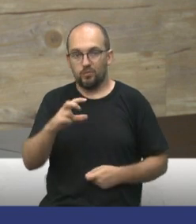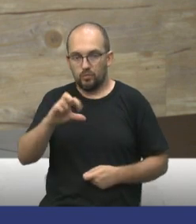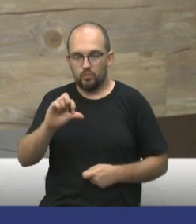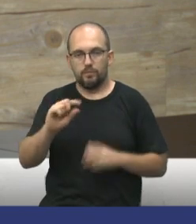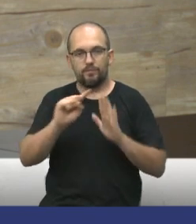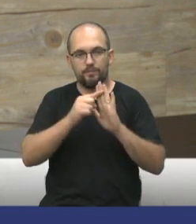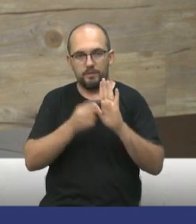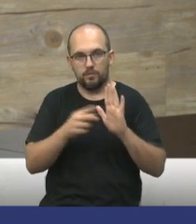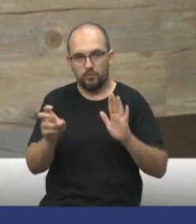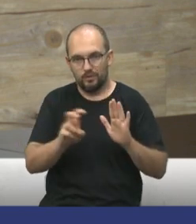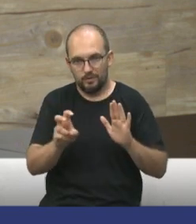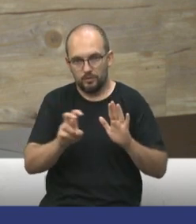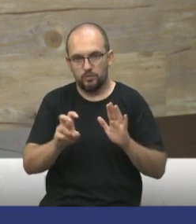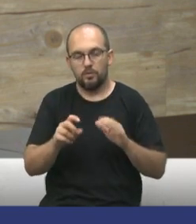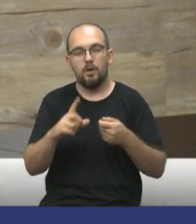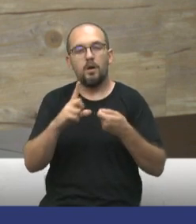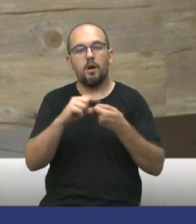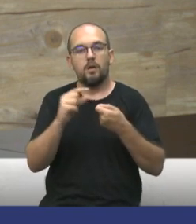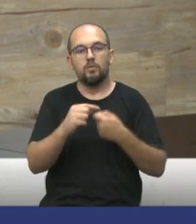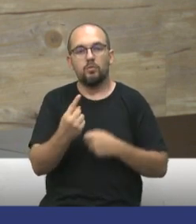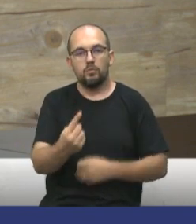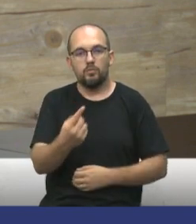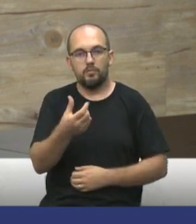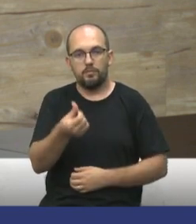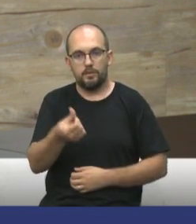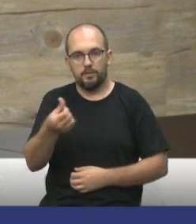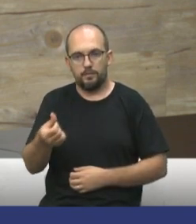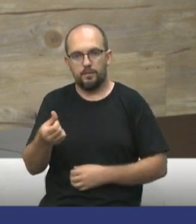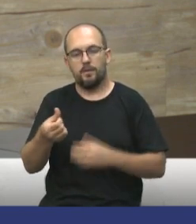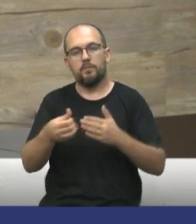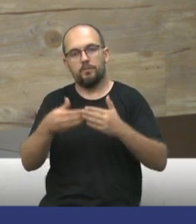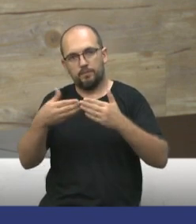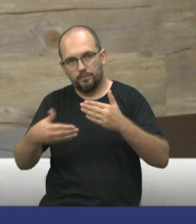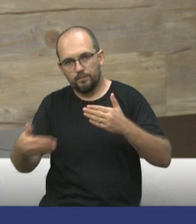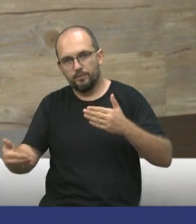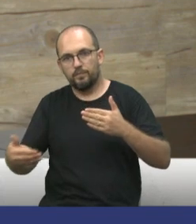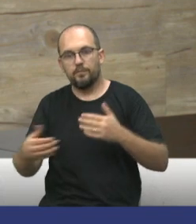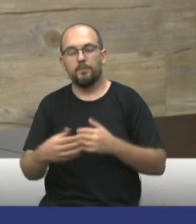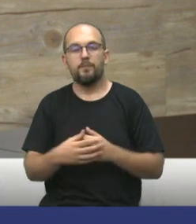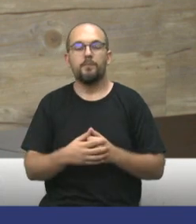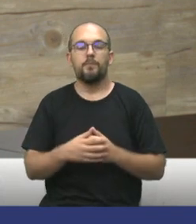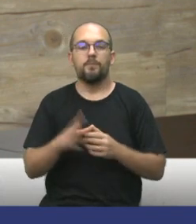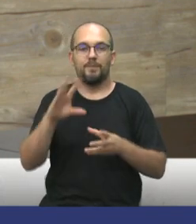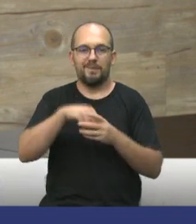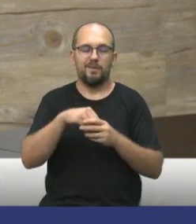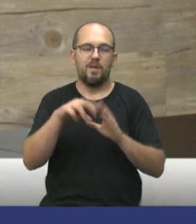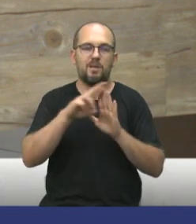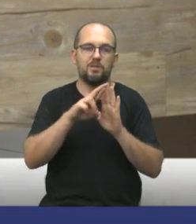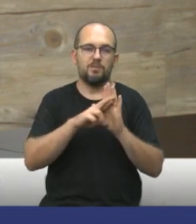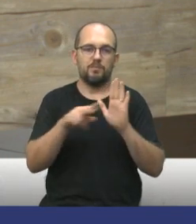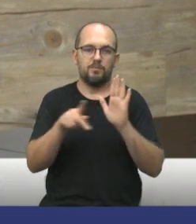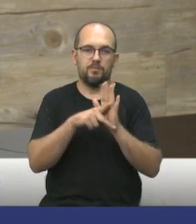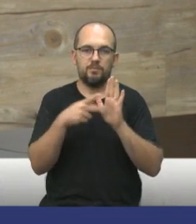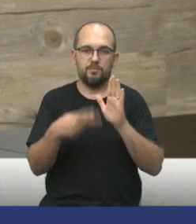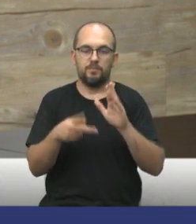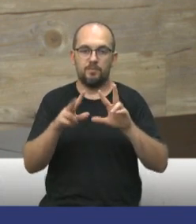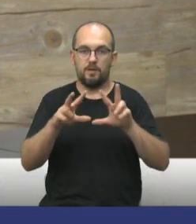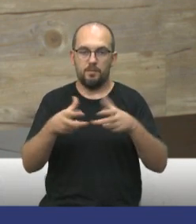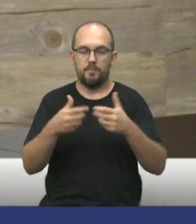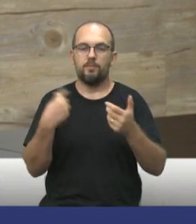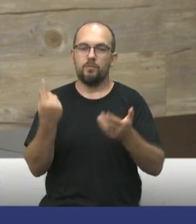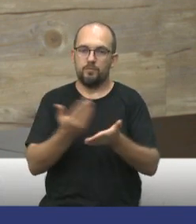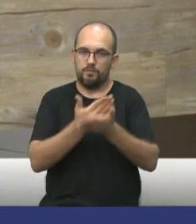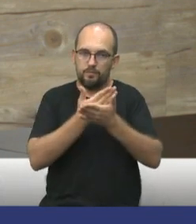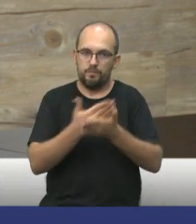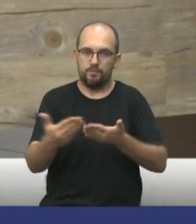5º, artigo 166 e seguintes do Regimento Interno da Câmara Municipal de Jaú, vamos dar